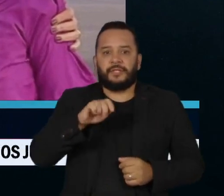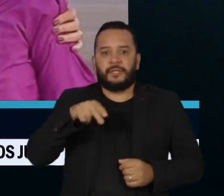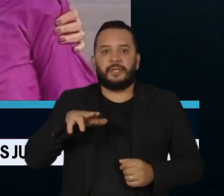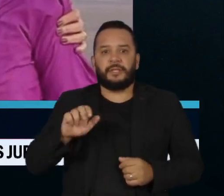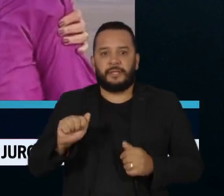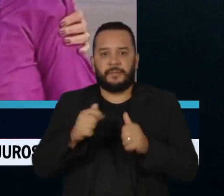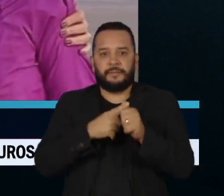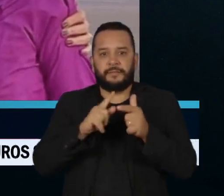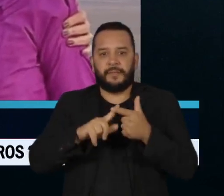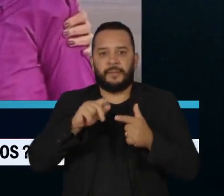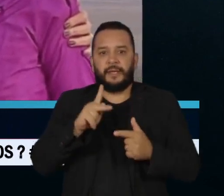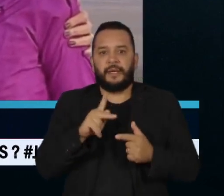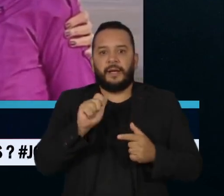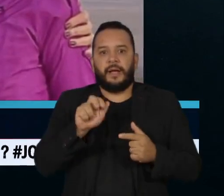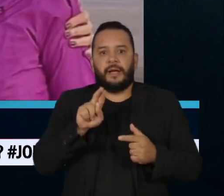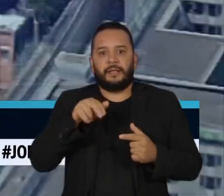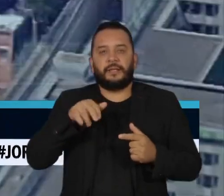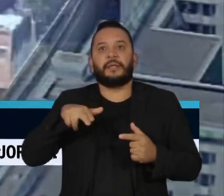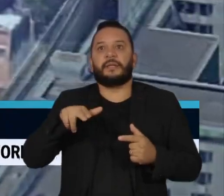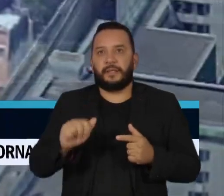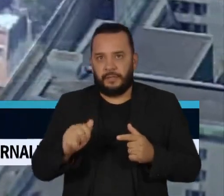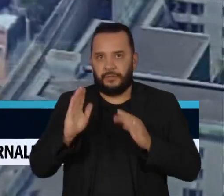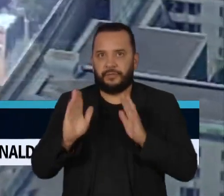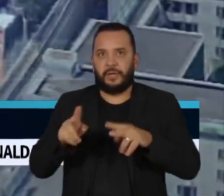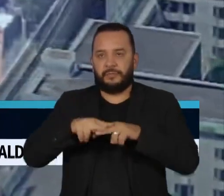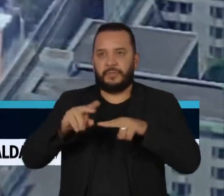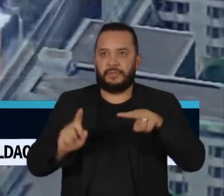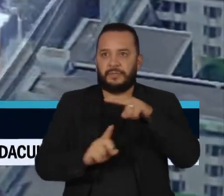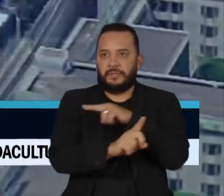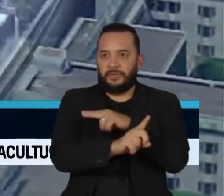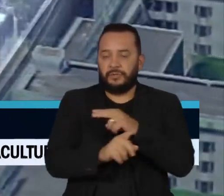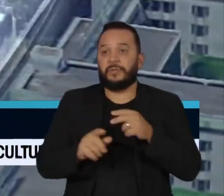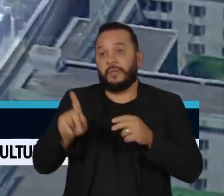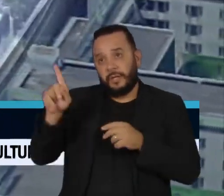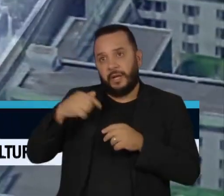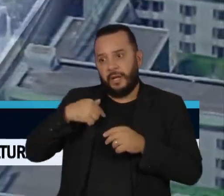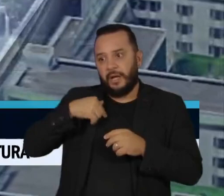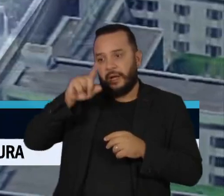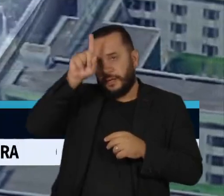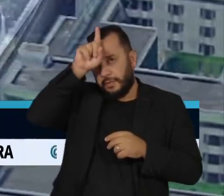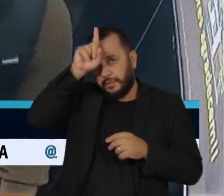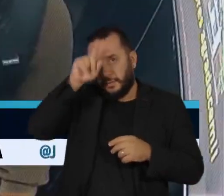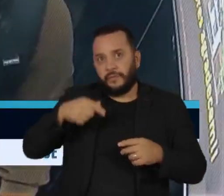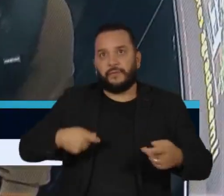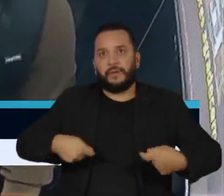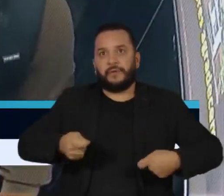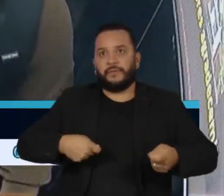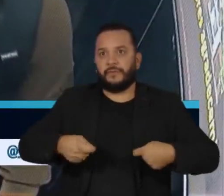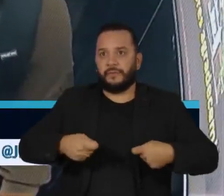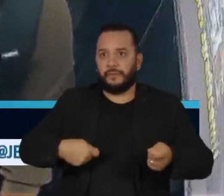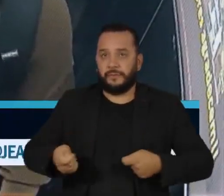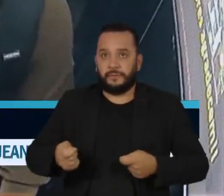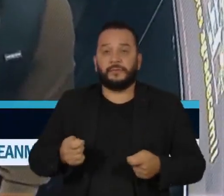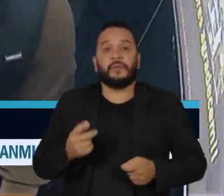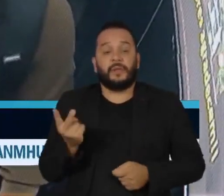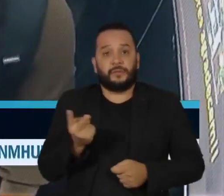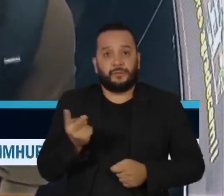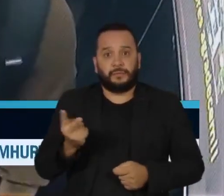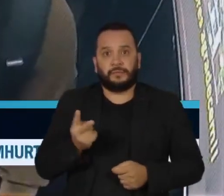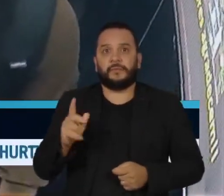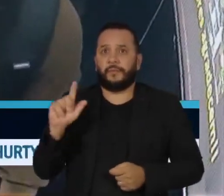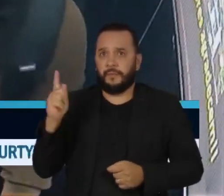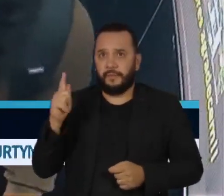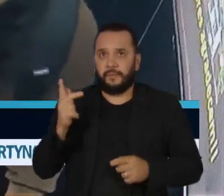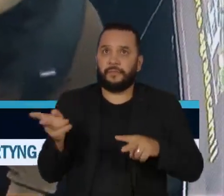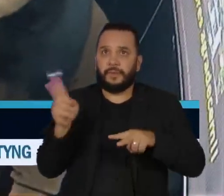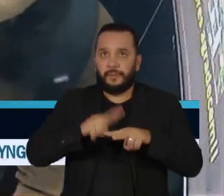Pinho e Karina Bahia de Oliveira deixaram o presídio feminino de Frankfurt nesta terça-feira. A dupla de Goiânia estava presa